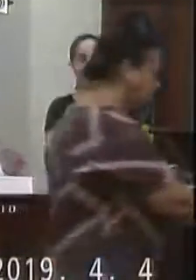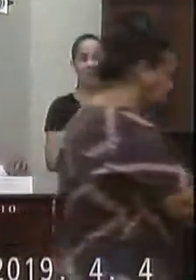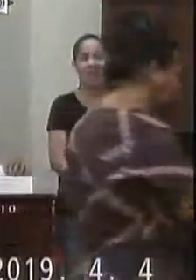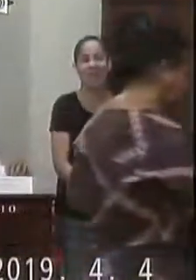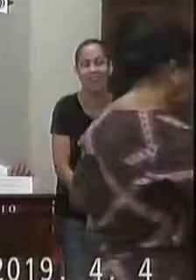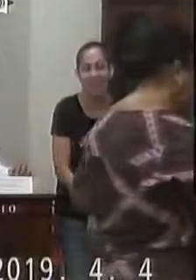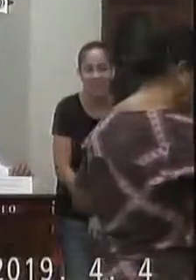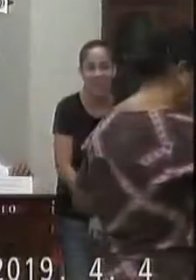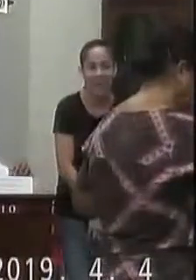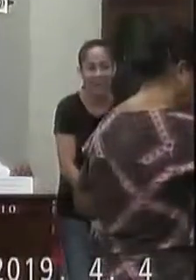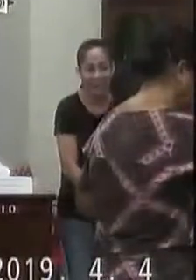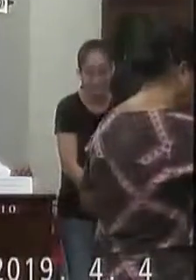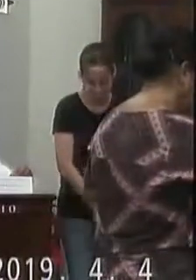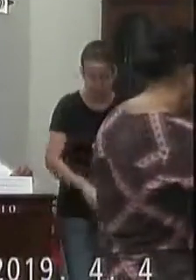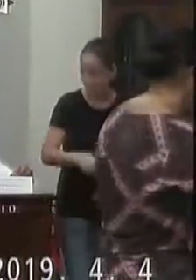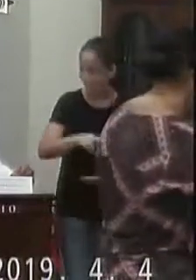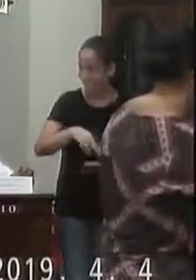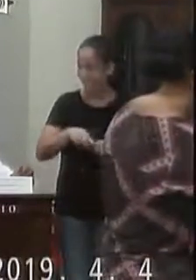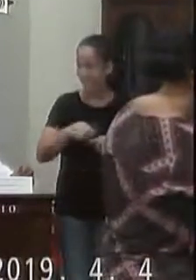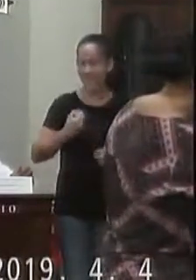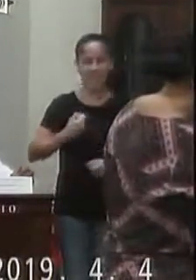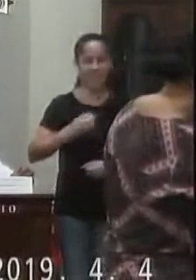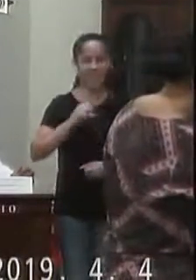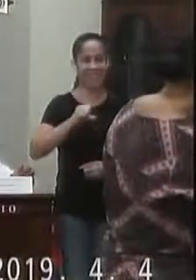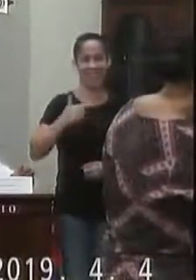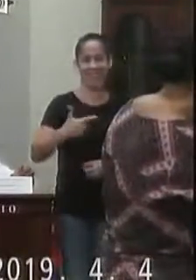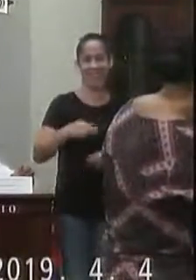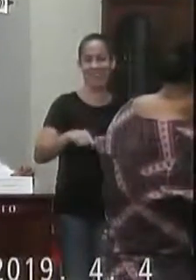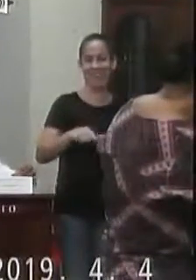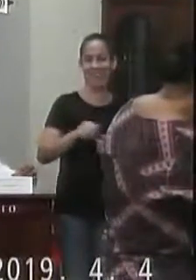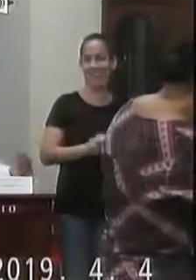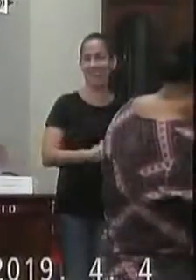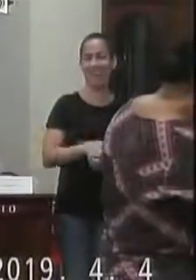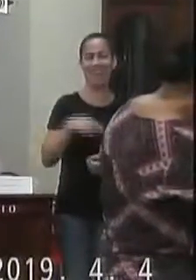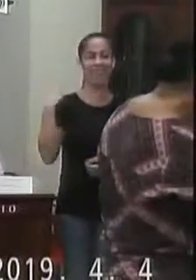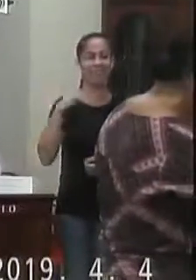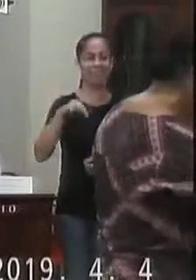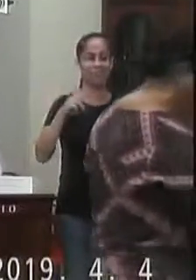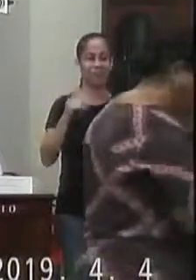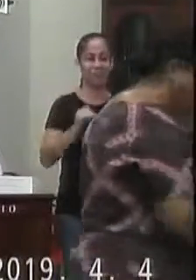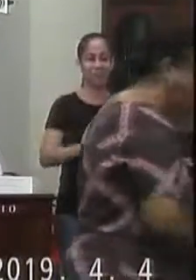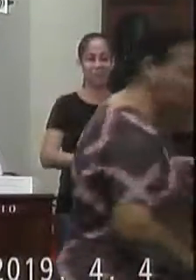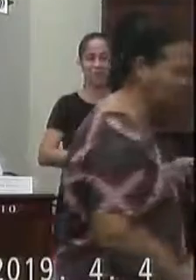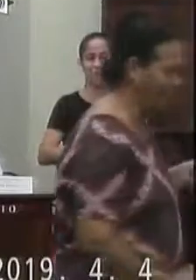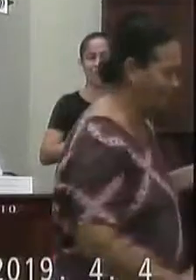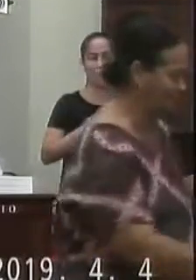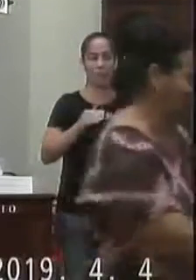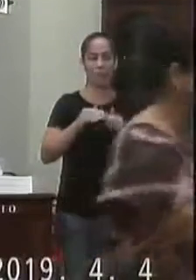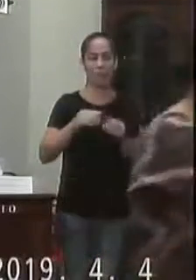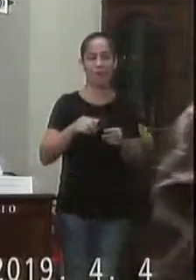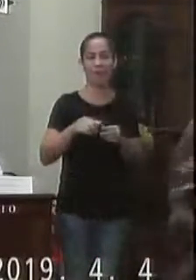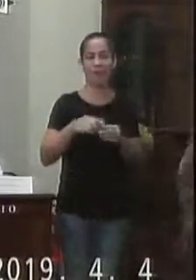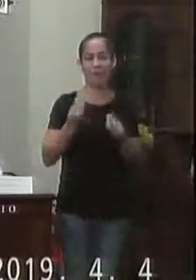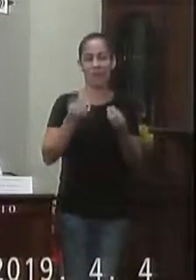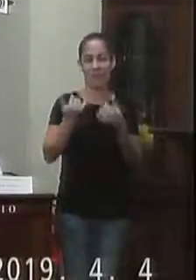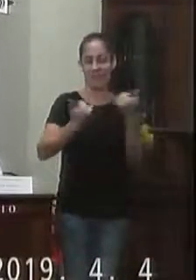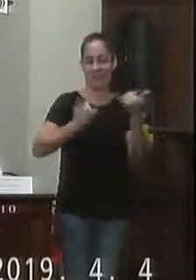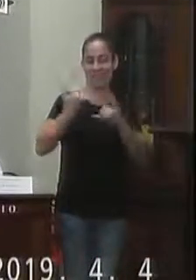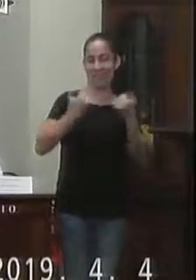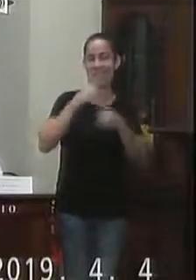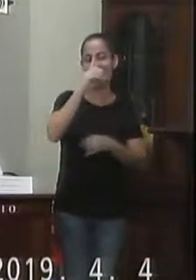Tá. Requerimento 92. Vereadora Michele Cabral reitera a solicitação de informações